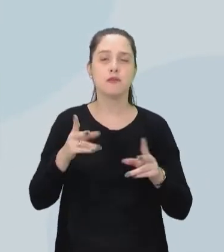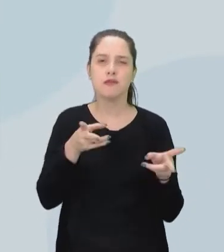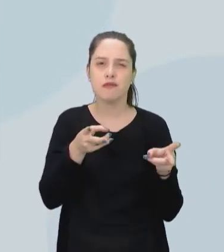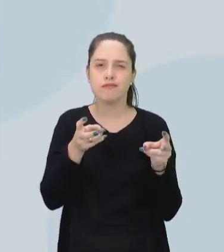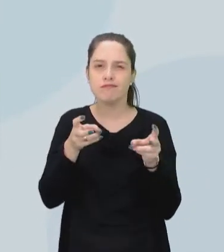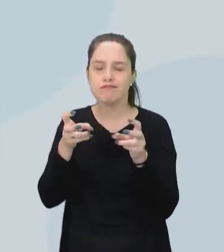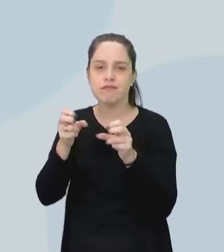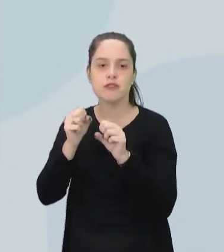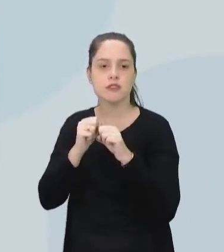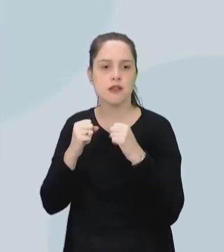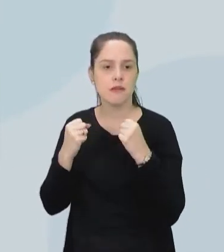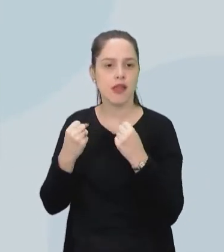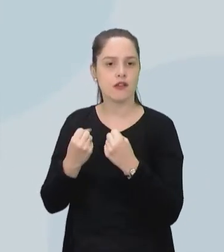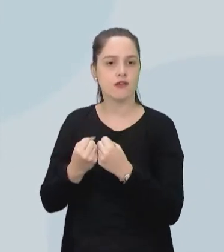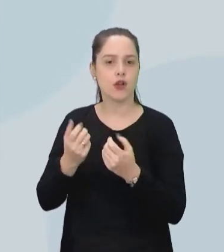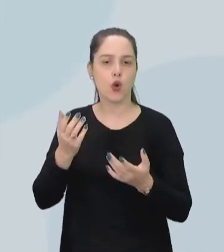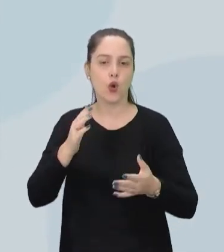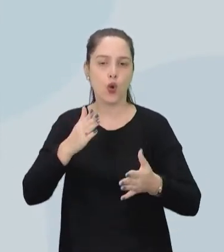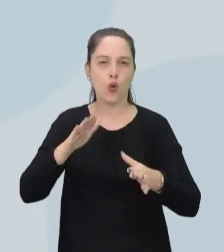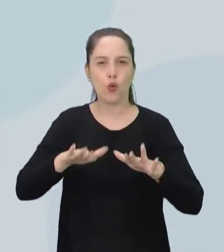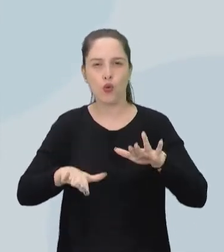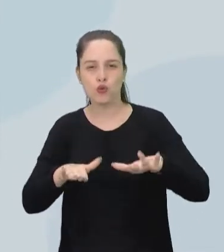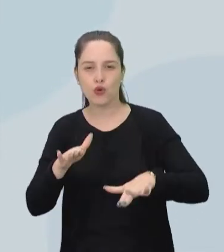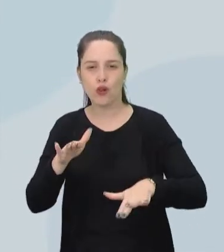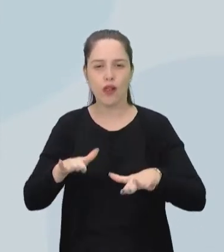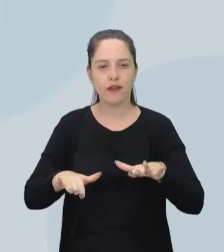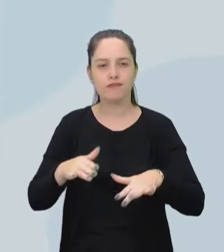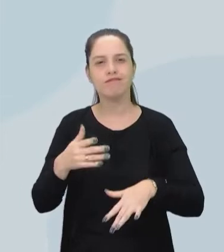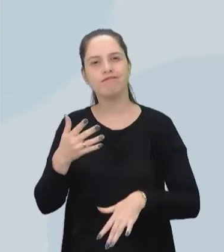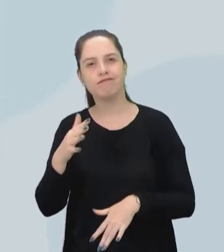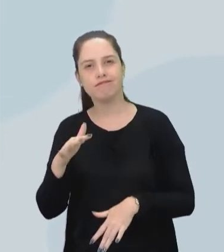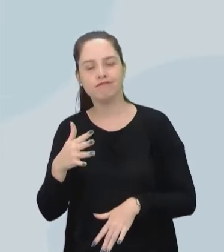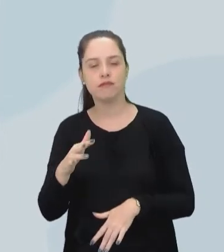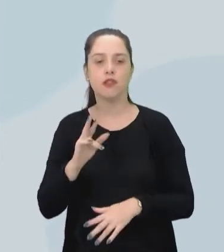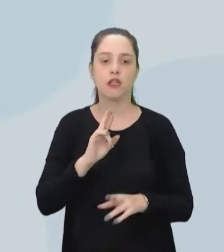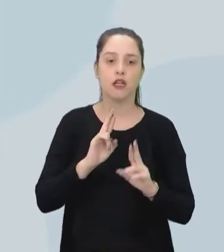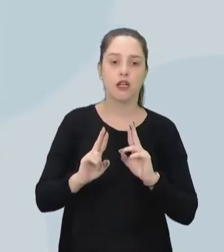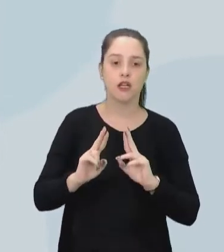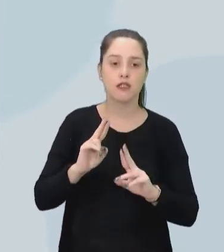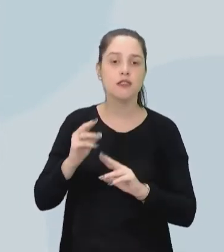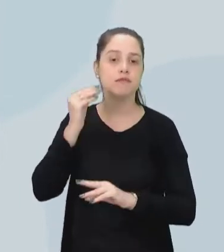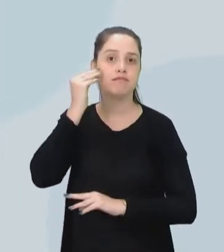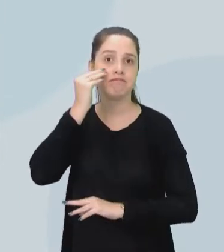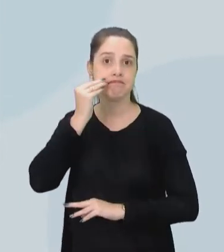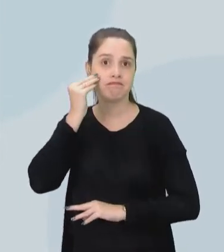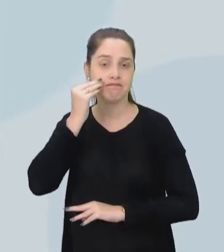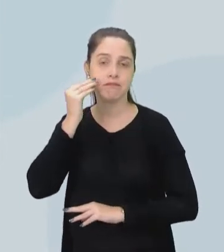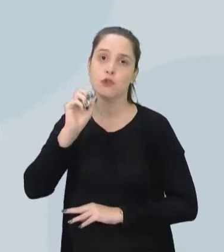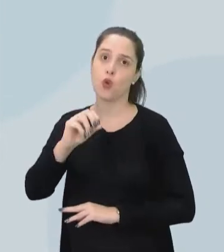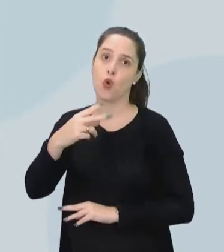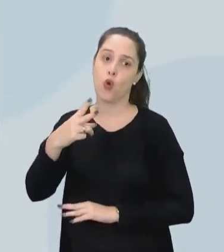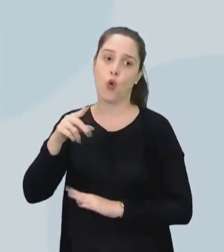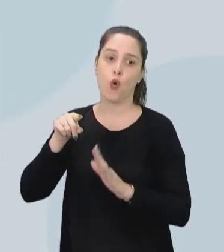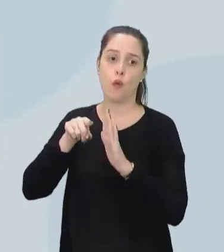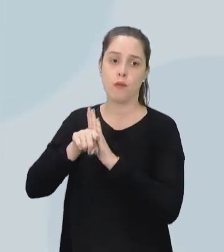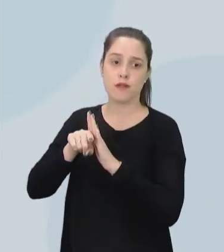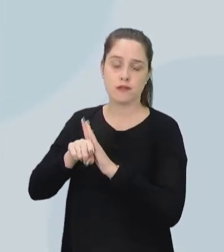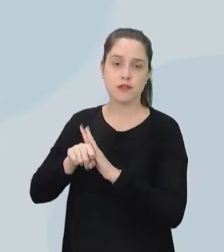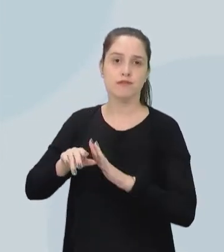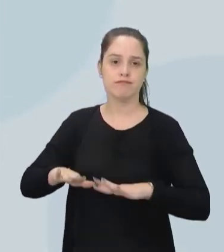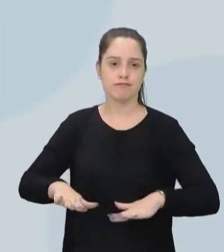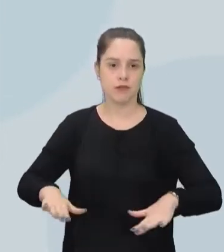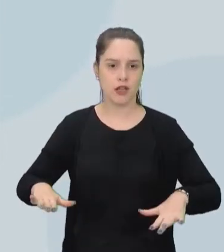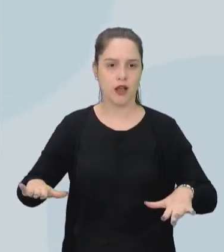observação sistemática e controlada, geralmente resultantes de experiência ou pesquisa de campo,